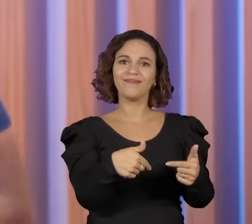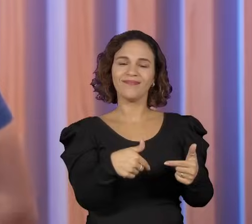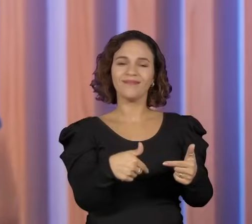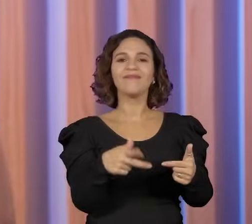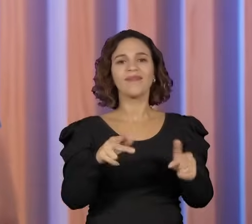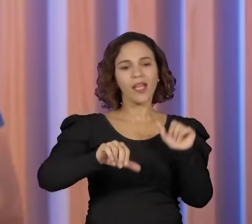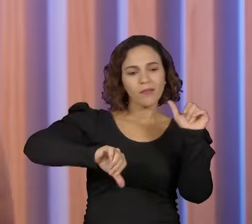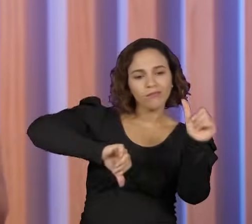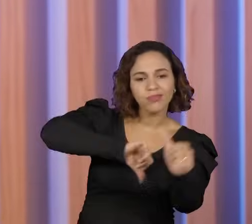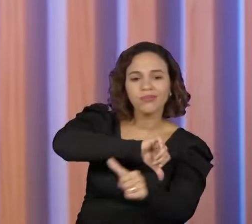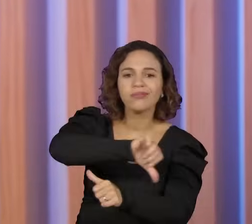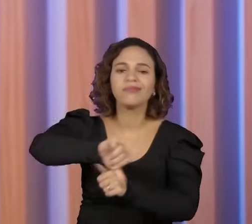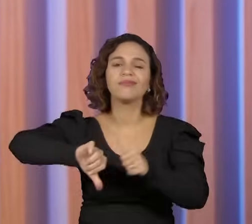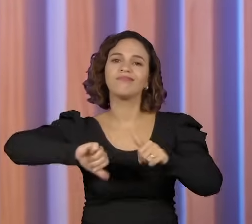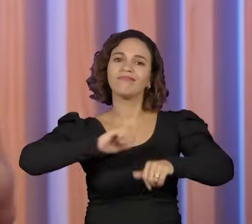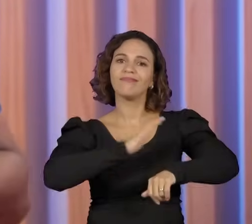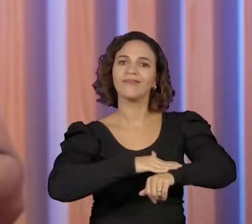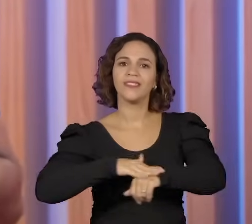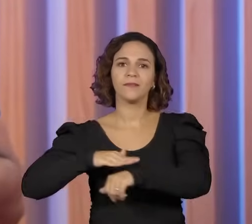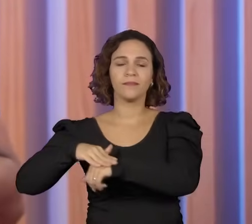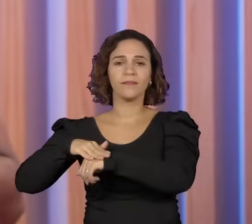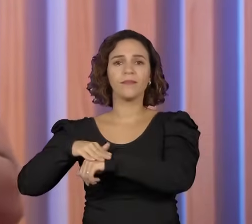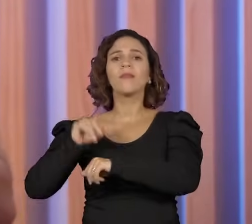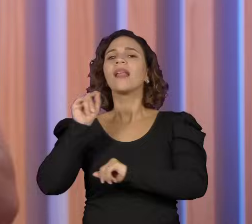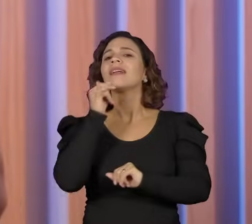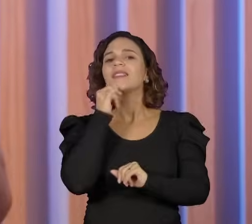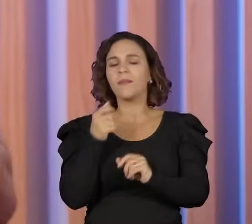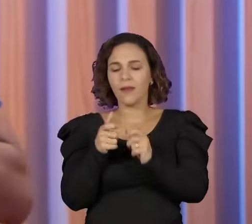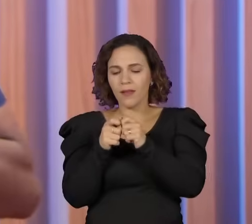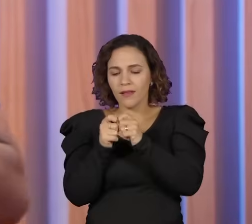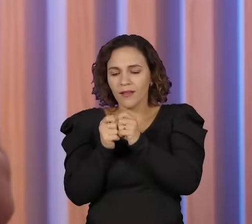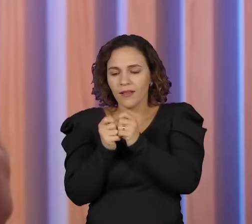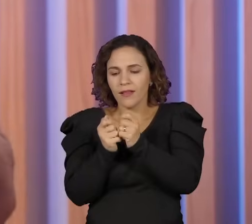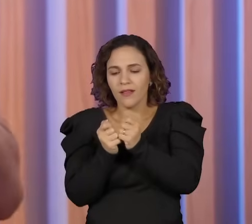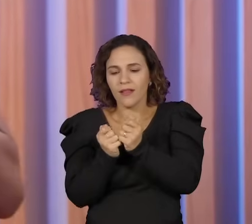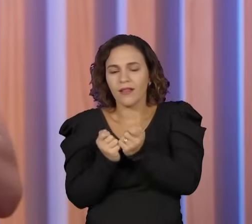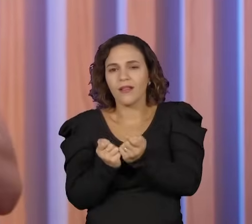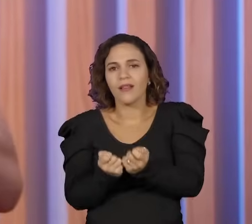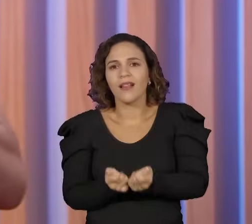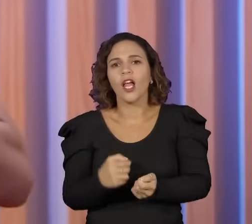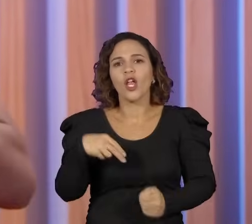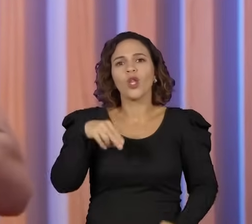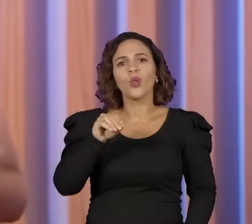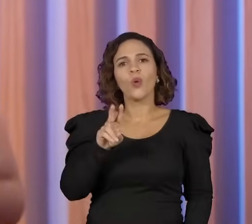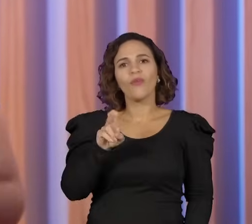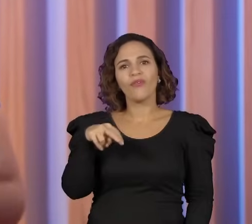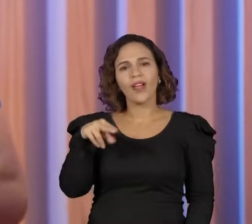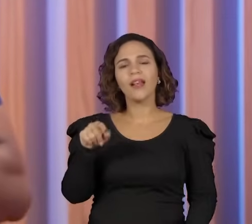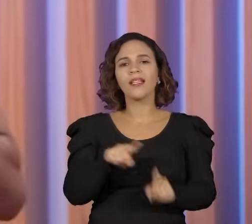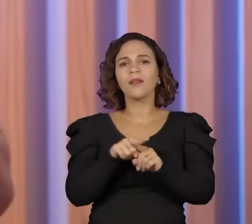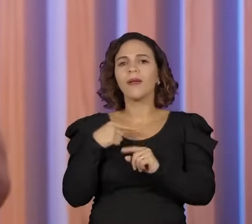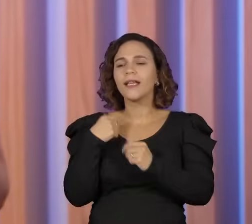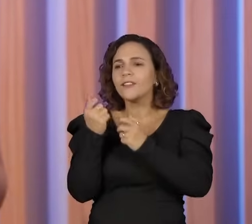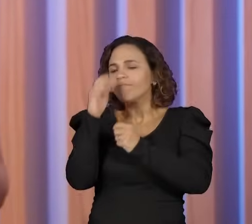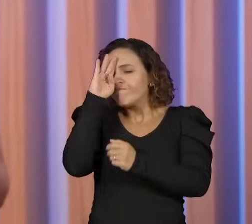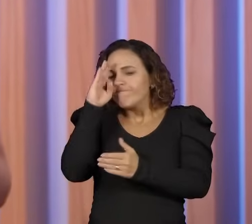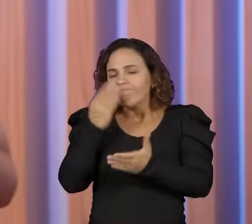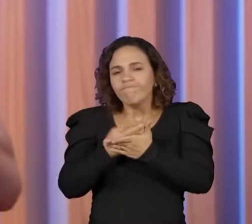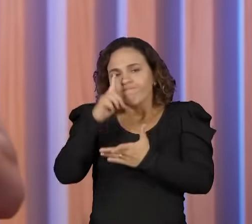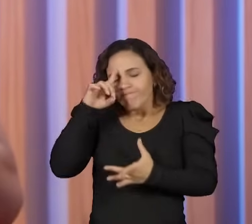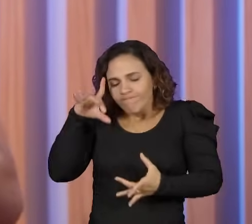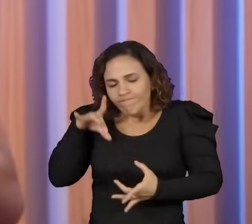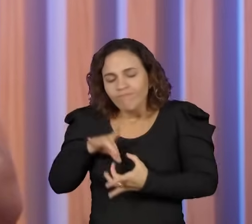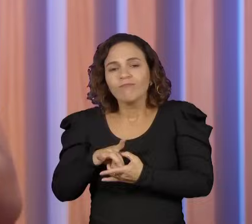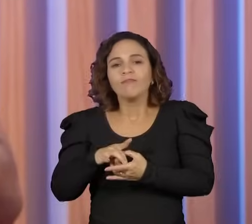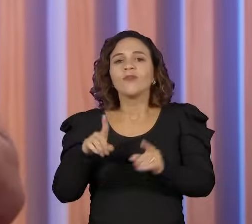de transformar. Quem fez novena? Quem já fez novena? Quem já fez simpatia? Quem já